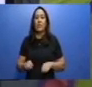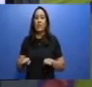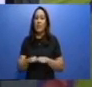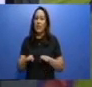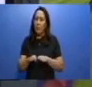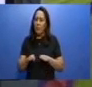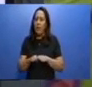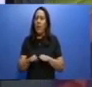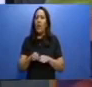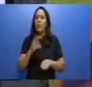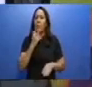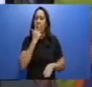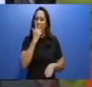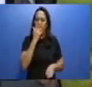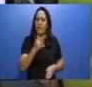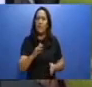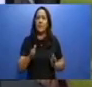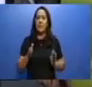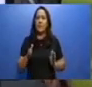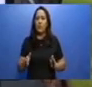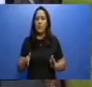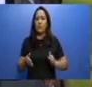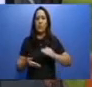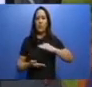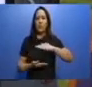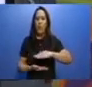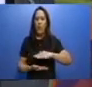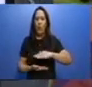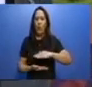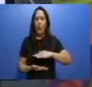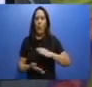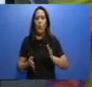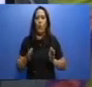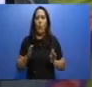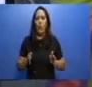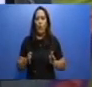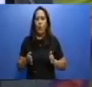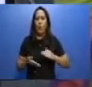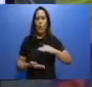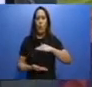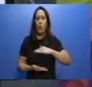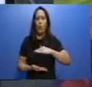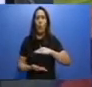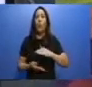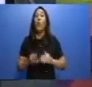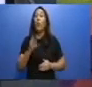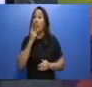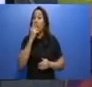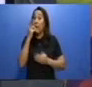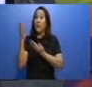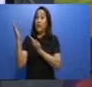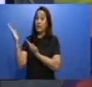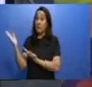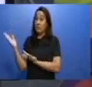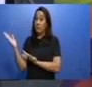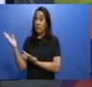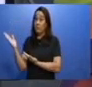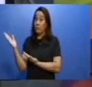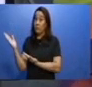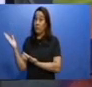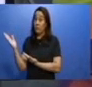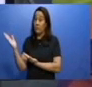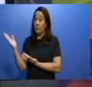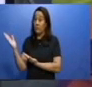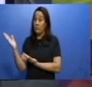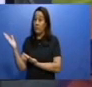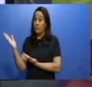aqui amarela, olha o que eu tô vendo. Um paralelepípedo, gente. Será que vocês estão vendo também, assim